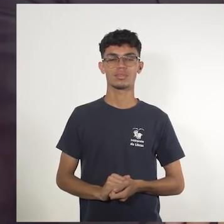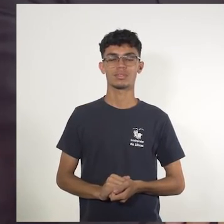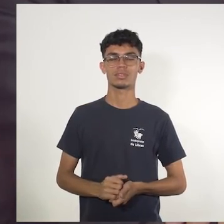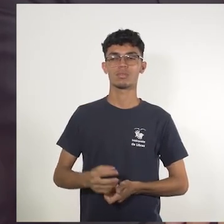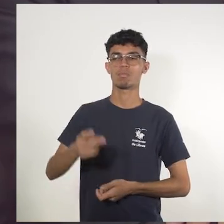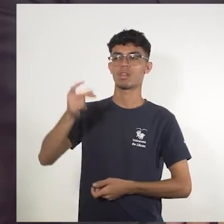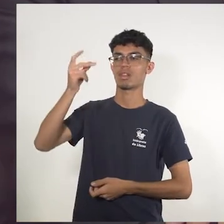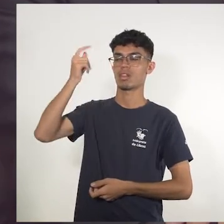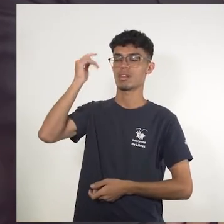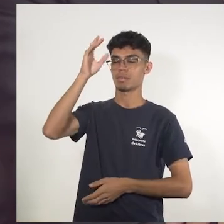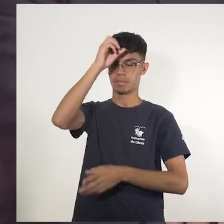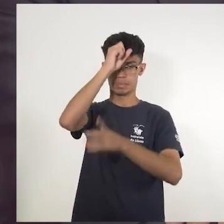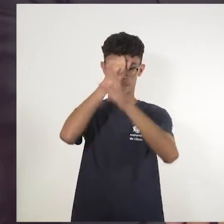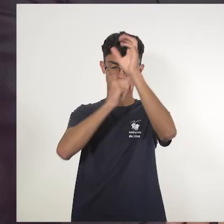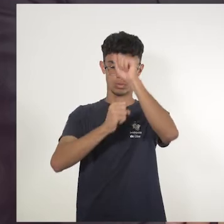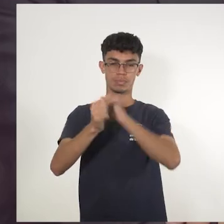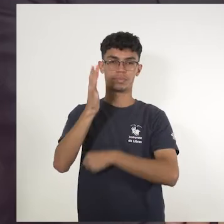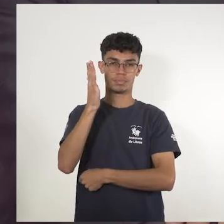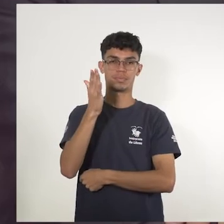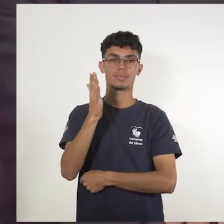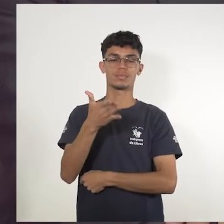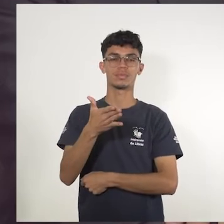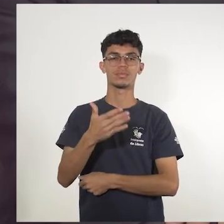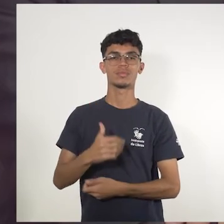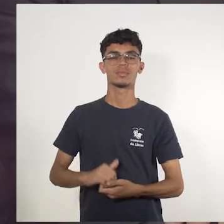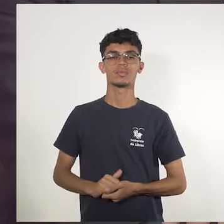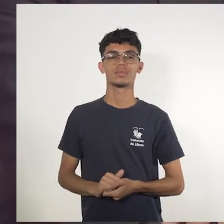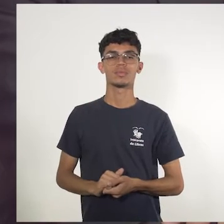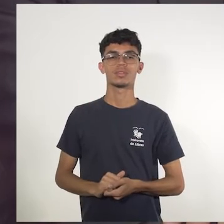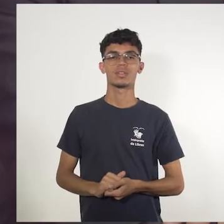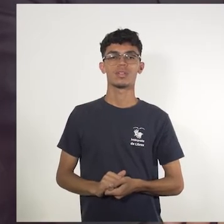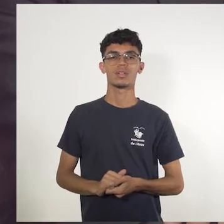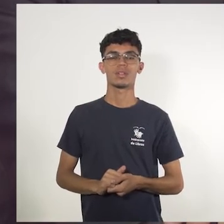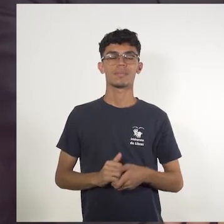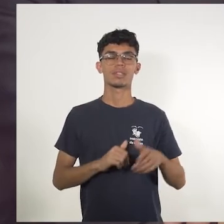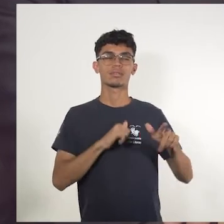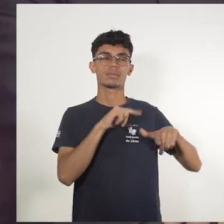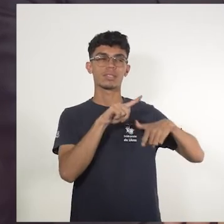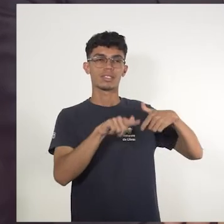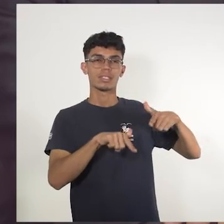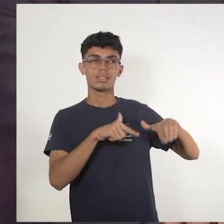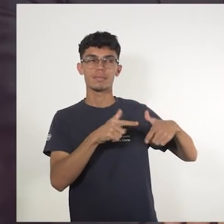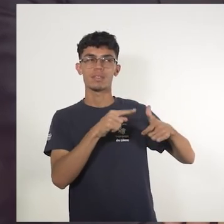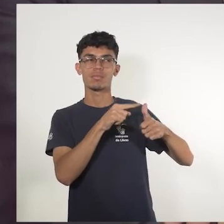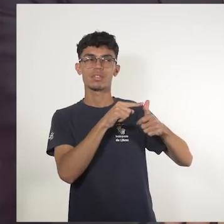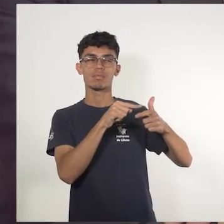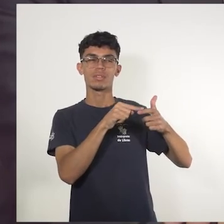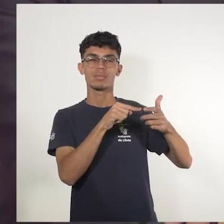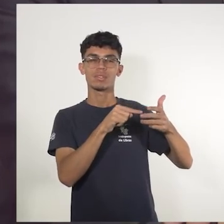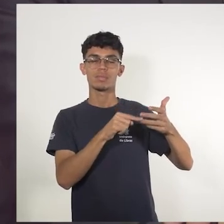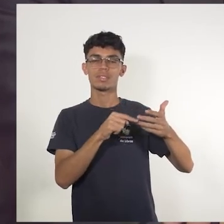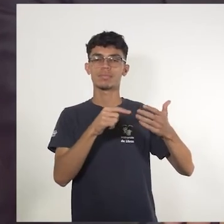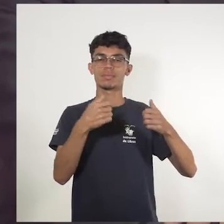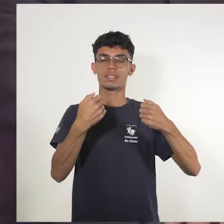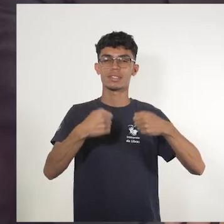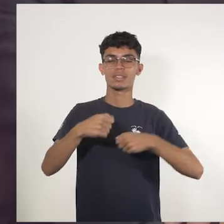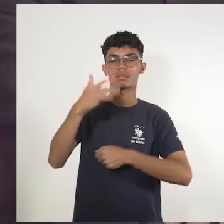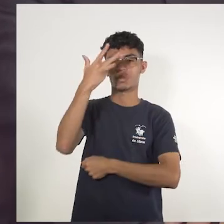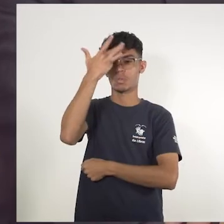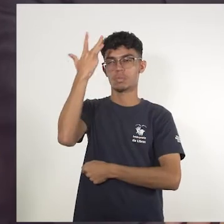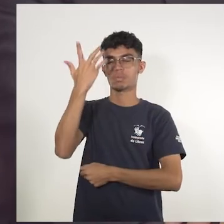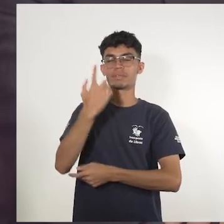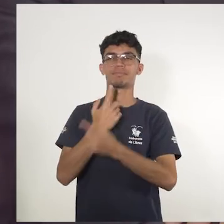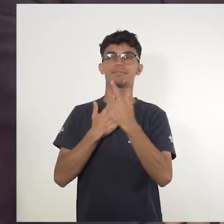atrás que para trabalhar em determinadas funções tem que ser pessoa que tem vontade de